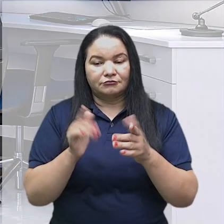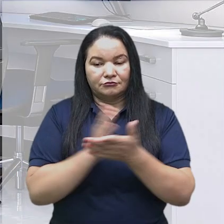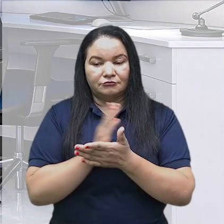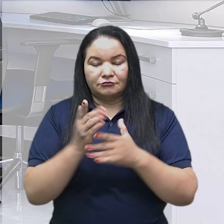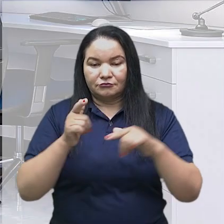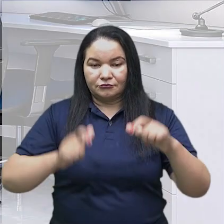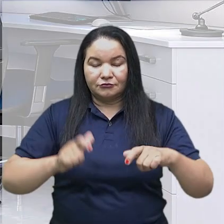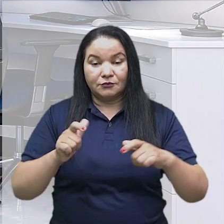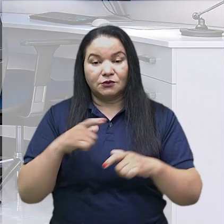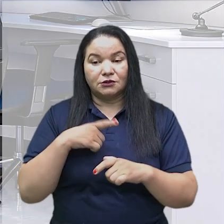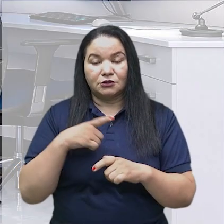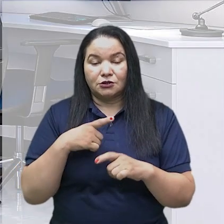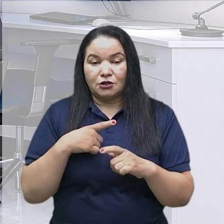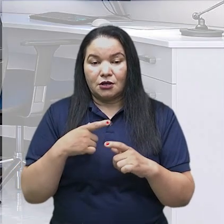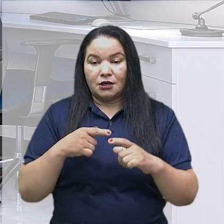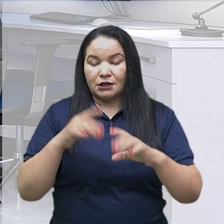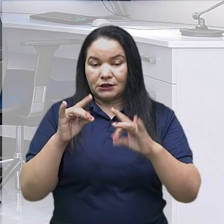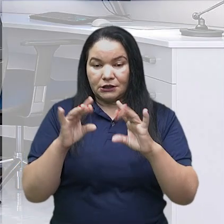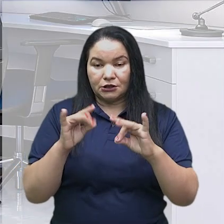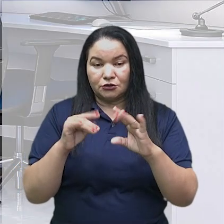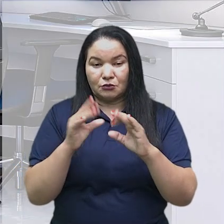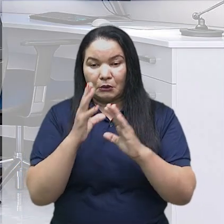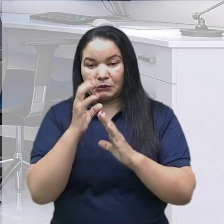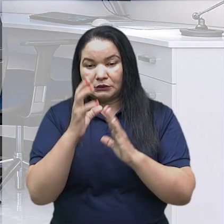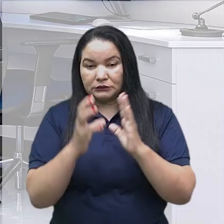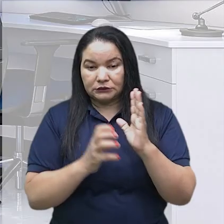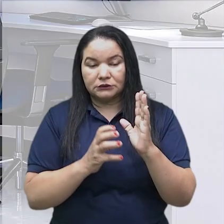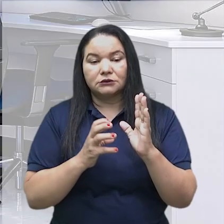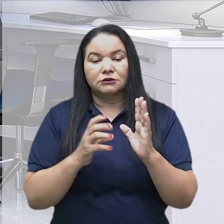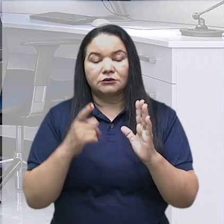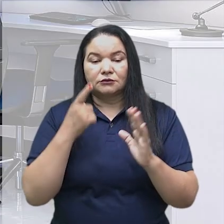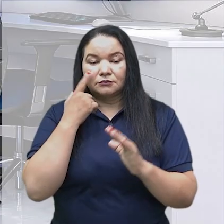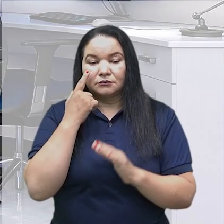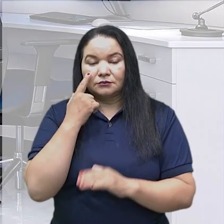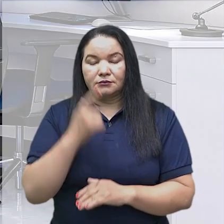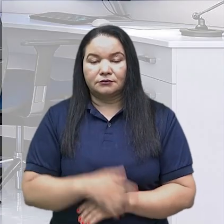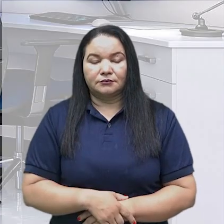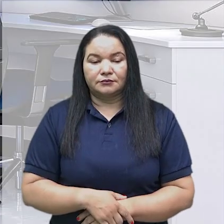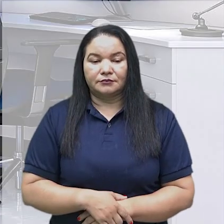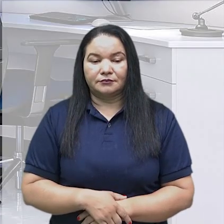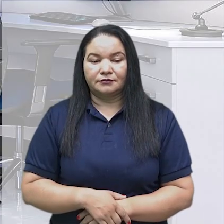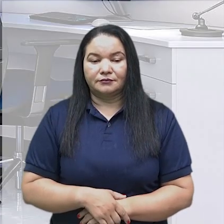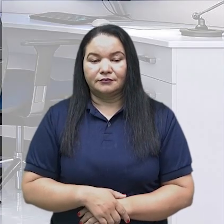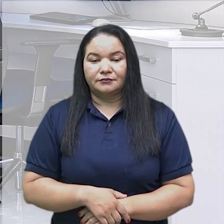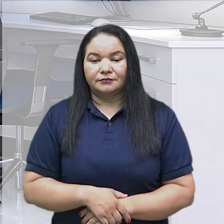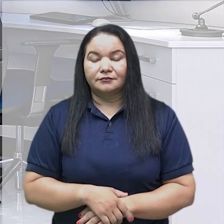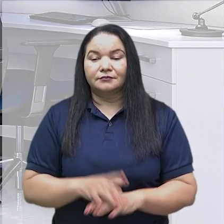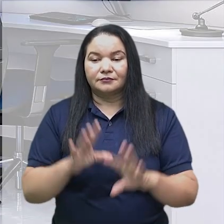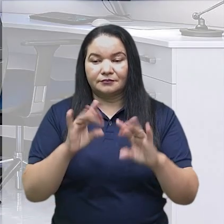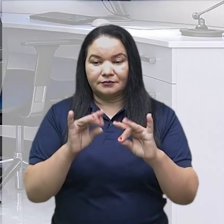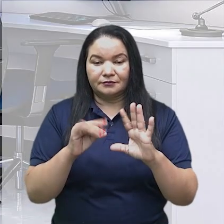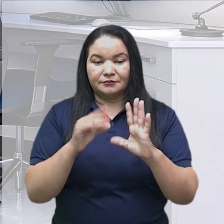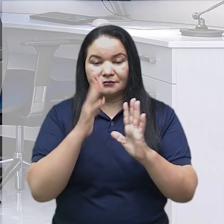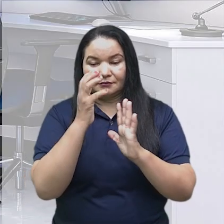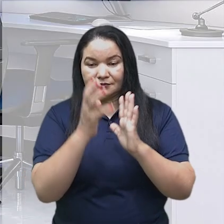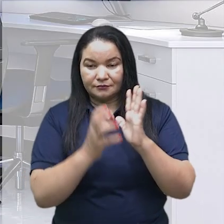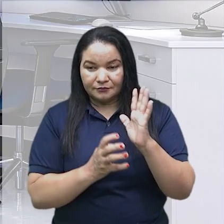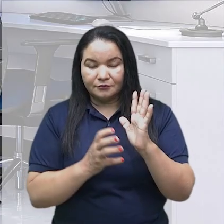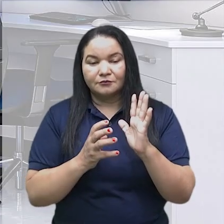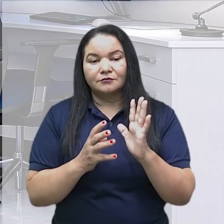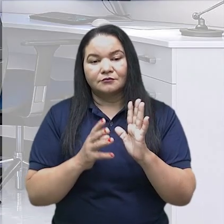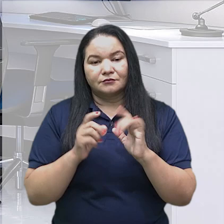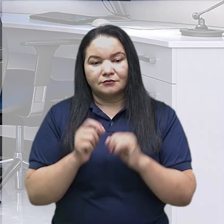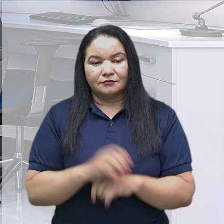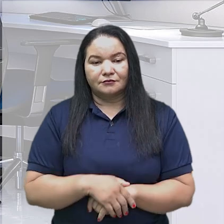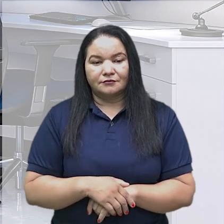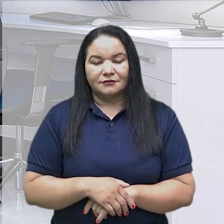exemplo, tá? Então, a plaquinha de líquido corrosivo é essa. Não vai estar escrito líquido corrosivo, vai estar